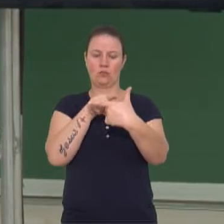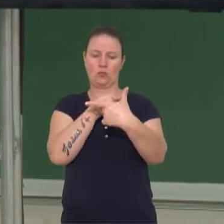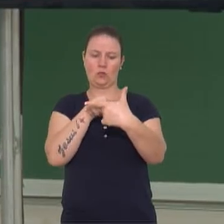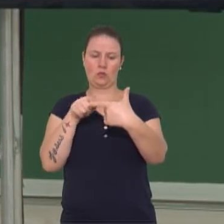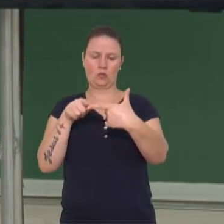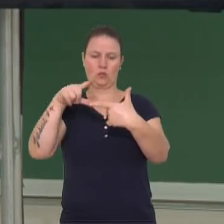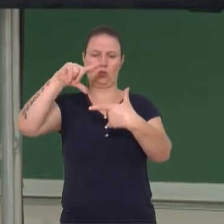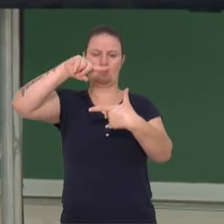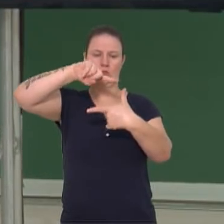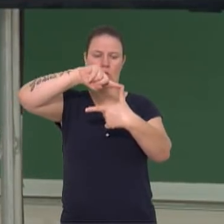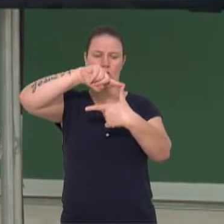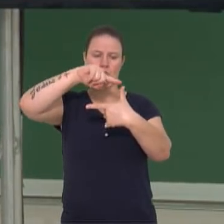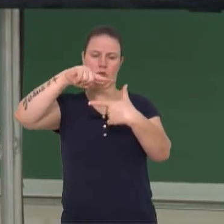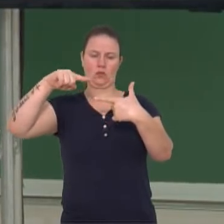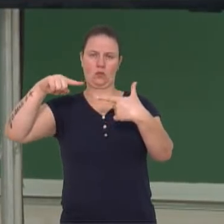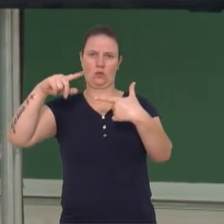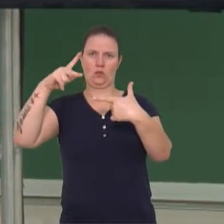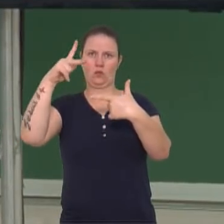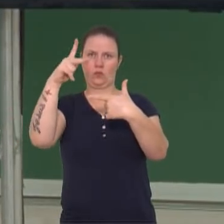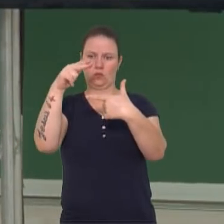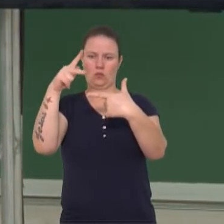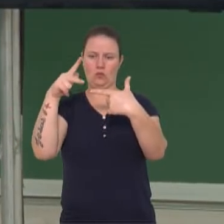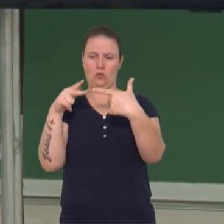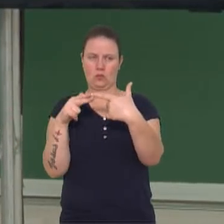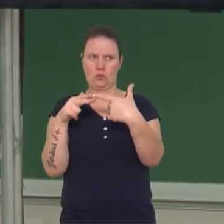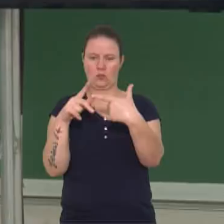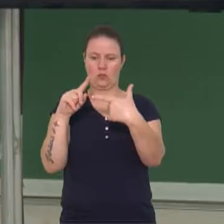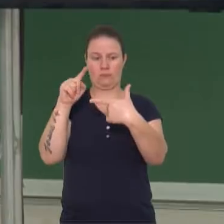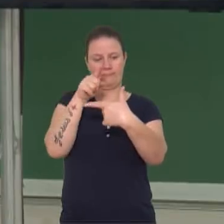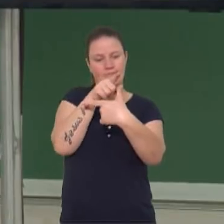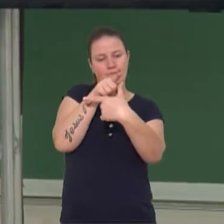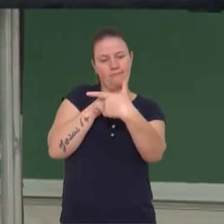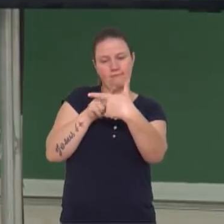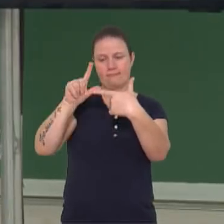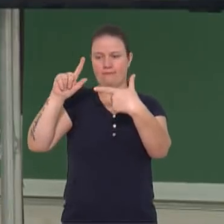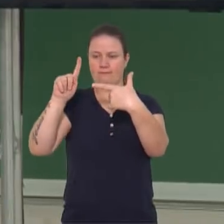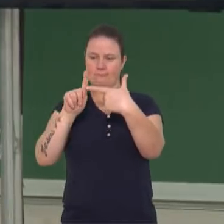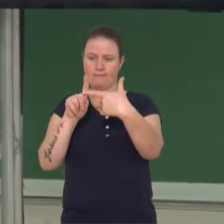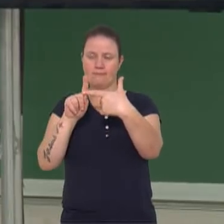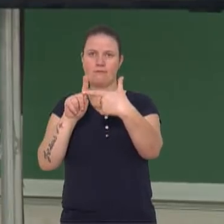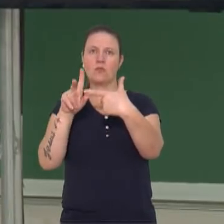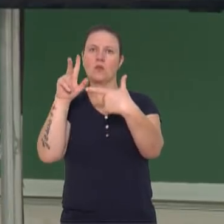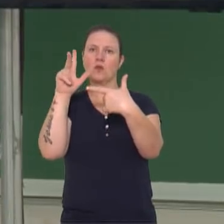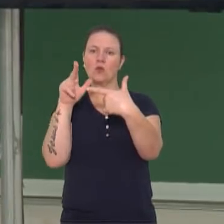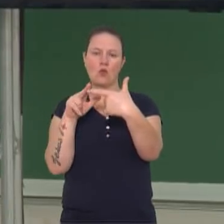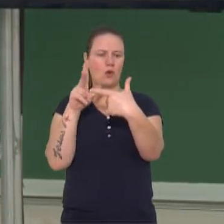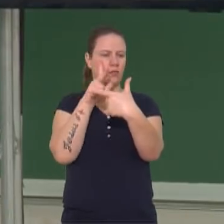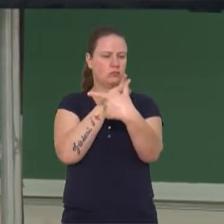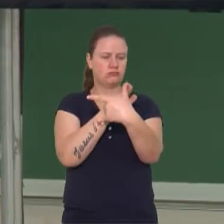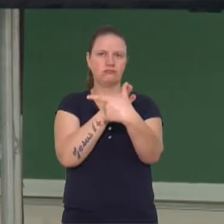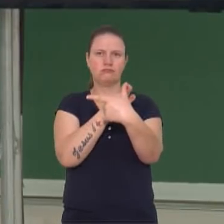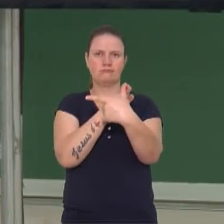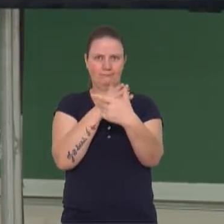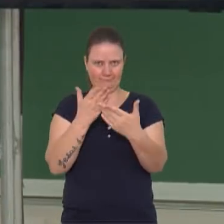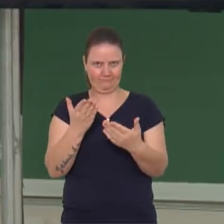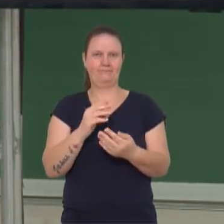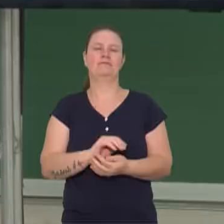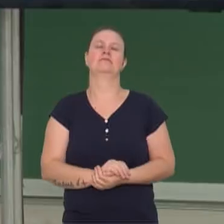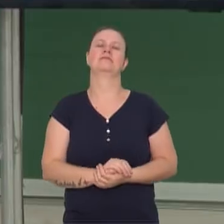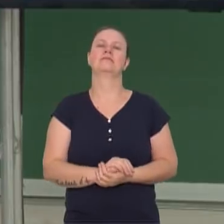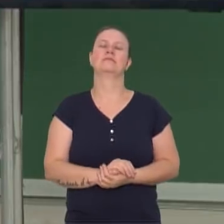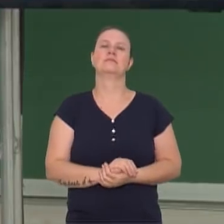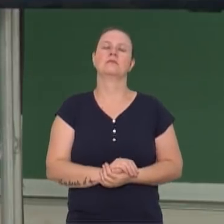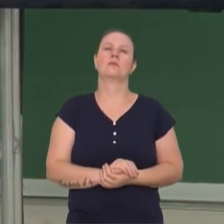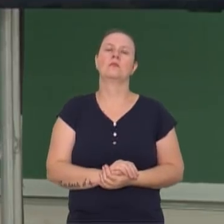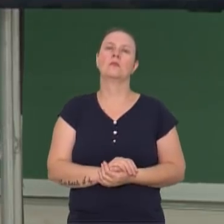são paralelos, têm a mesma medida. Esses dois lados paralelos têm a mesma medida, diferente dessa,